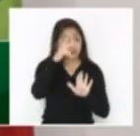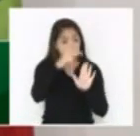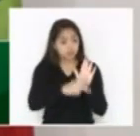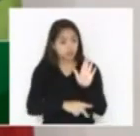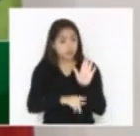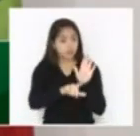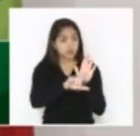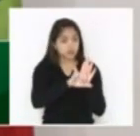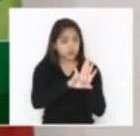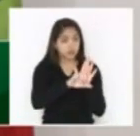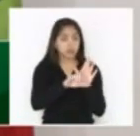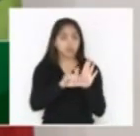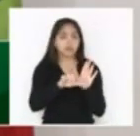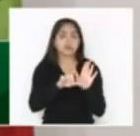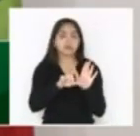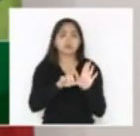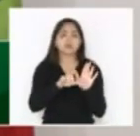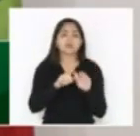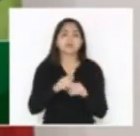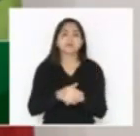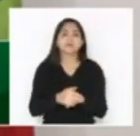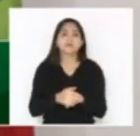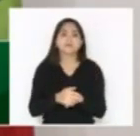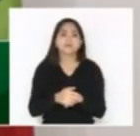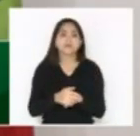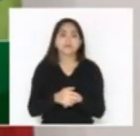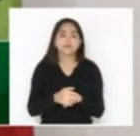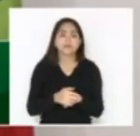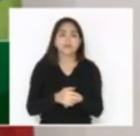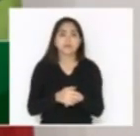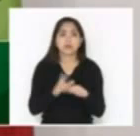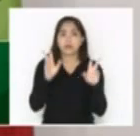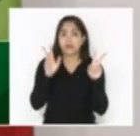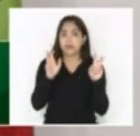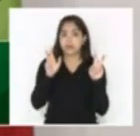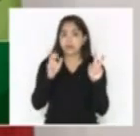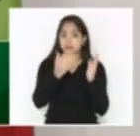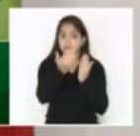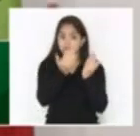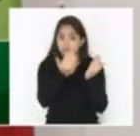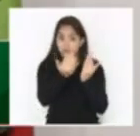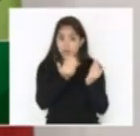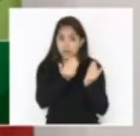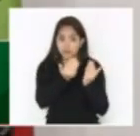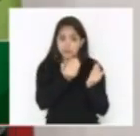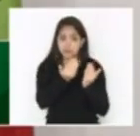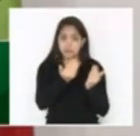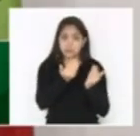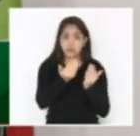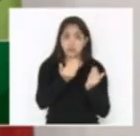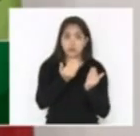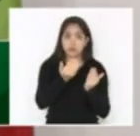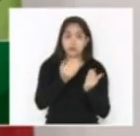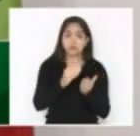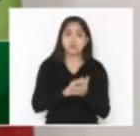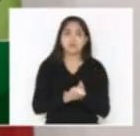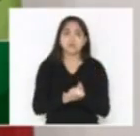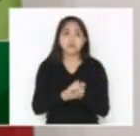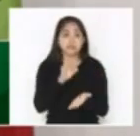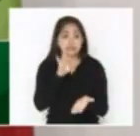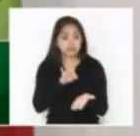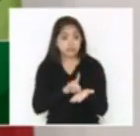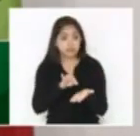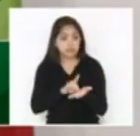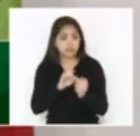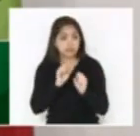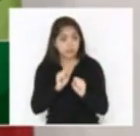e resguardando a questão de avaliação se tem vício de origem ou não, que o deputado